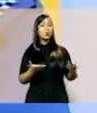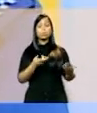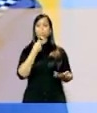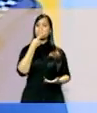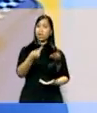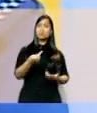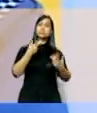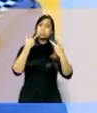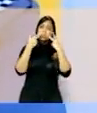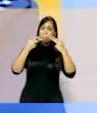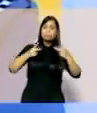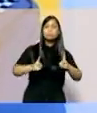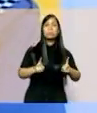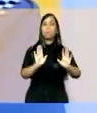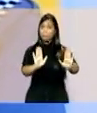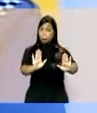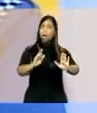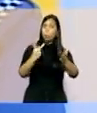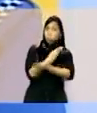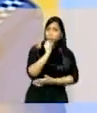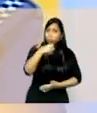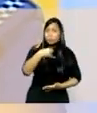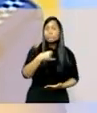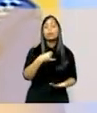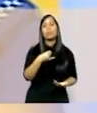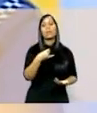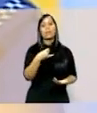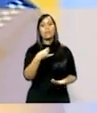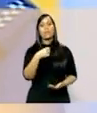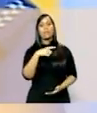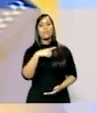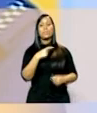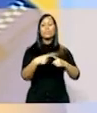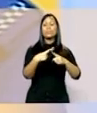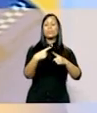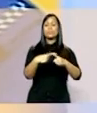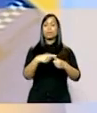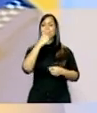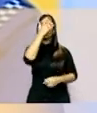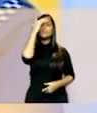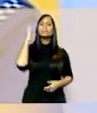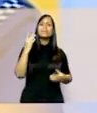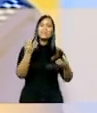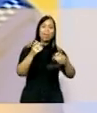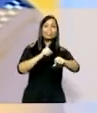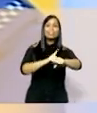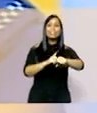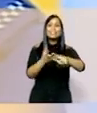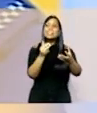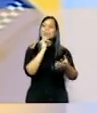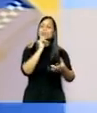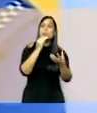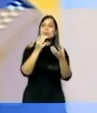é muito comum, mas acontece bastante. É muito... pelo seguinte, a pessoa vai perdendo o tempo da coisa, nós chamamos de espiral